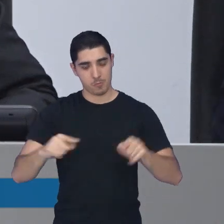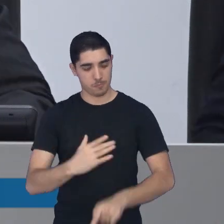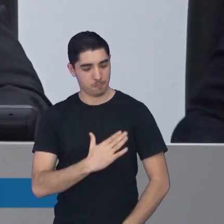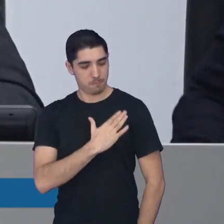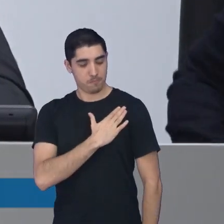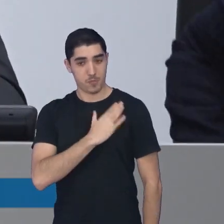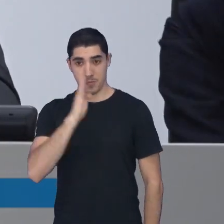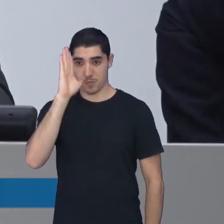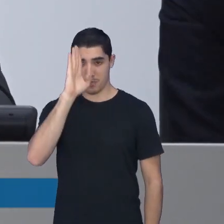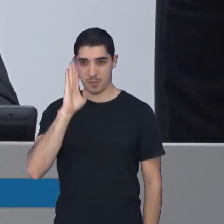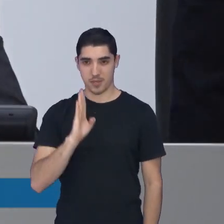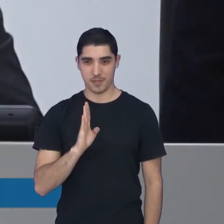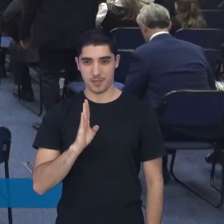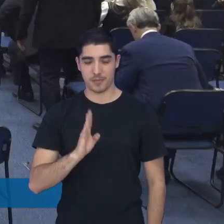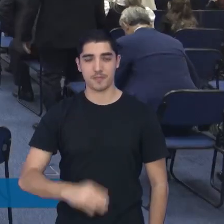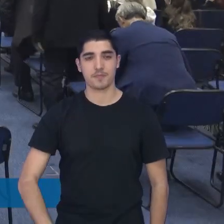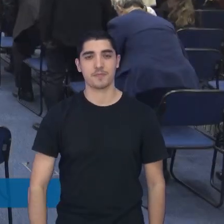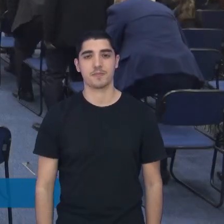nacional.